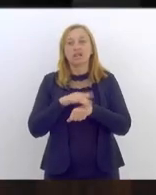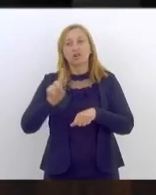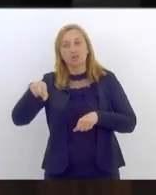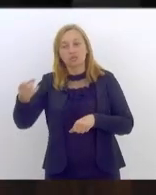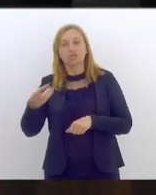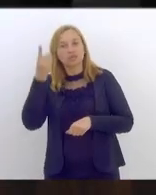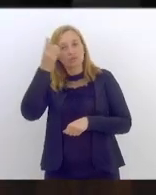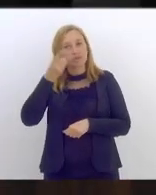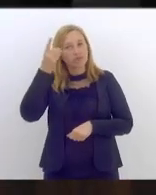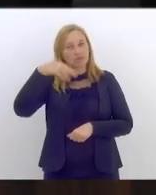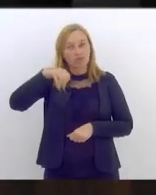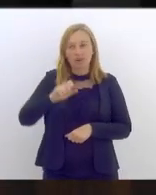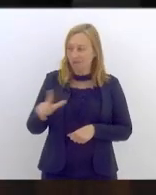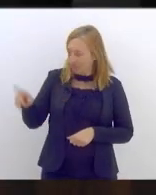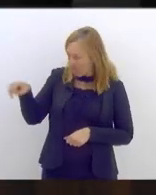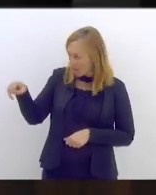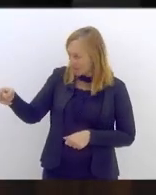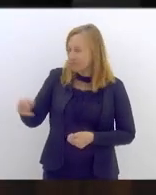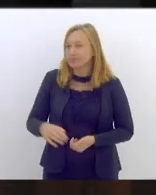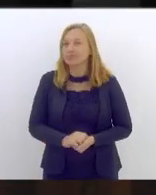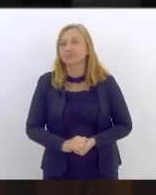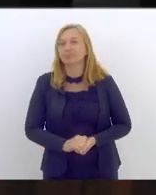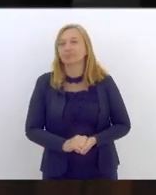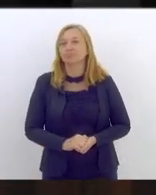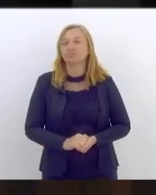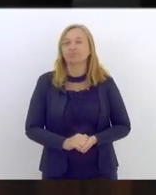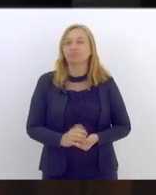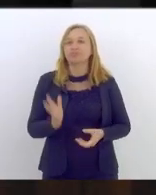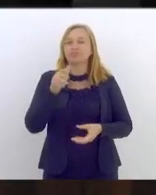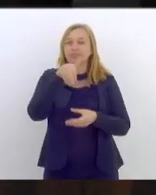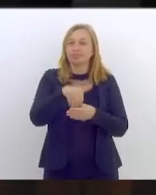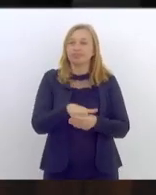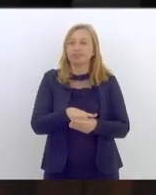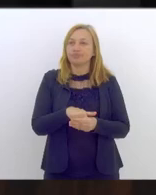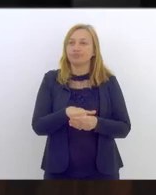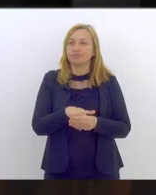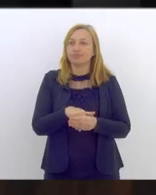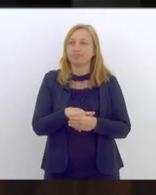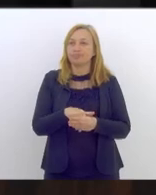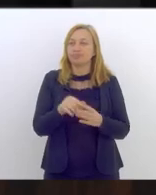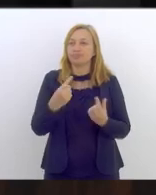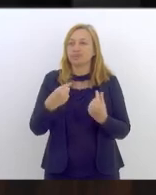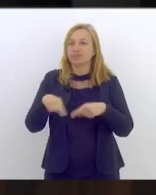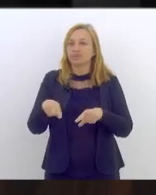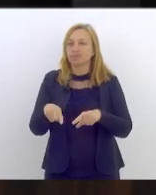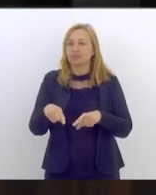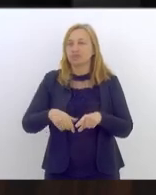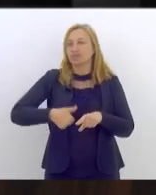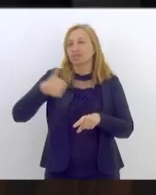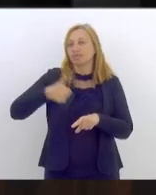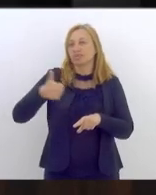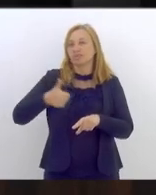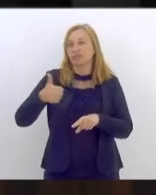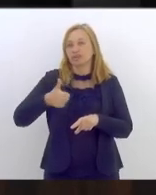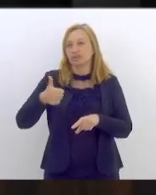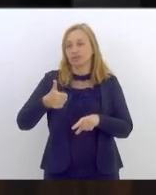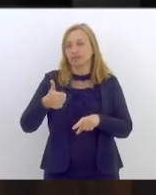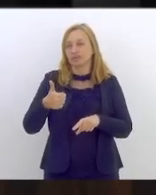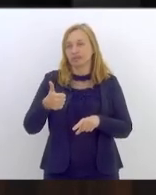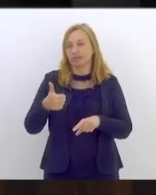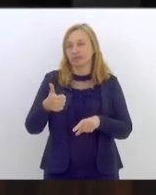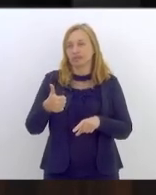deputados né Deputado Noel de Carvalho e a gente votou contrário o primeiro a votação ainda